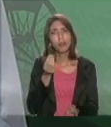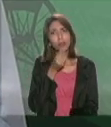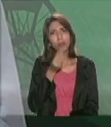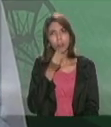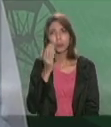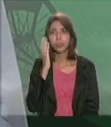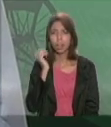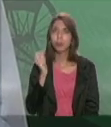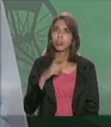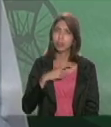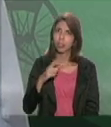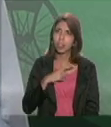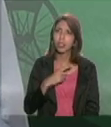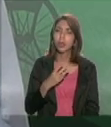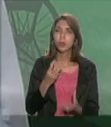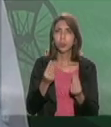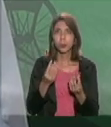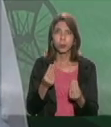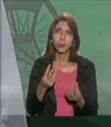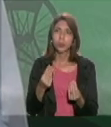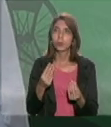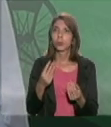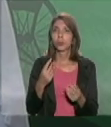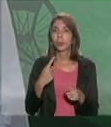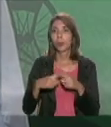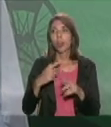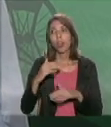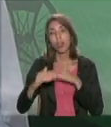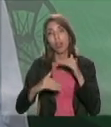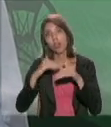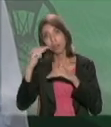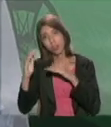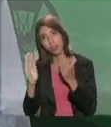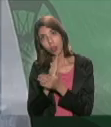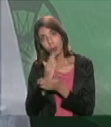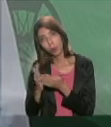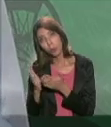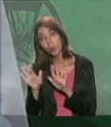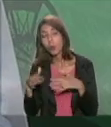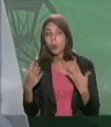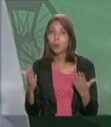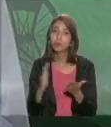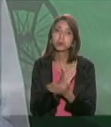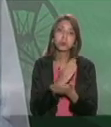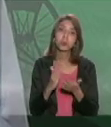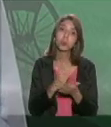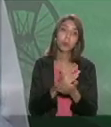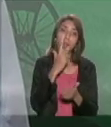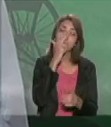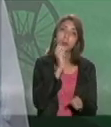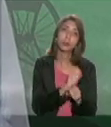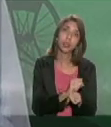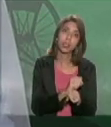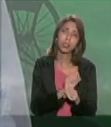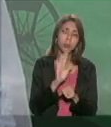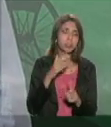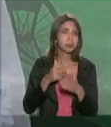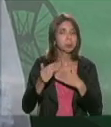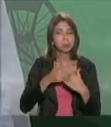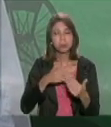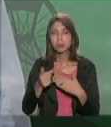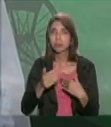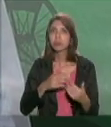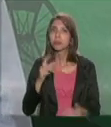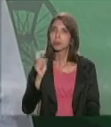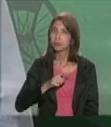Mas é óbvio que ainda tem espaço para muita coisa, porque muita coisa avança, outras ficam para trás, mas de